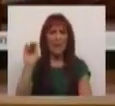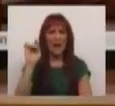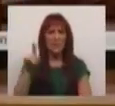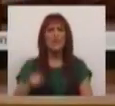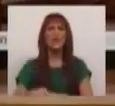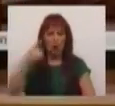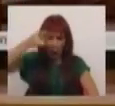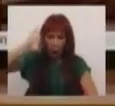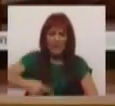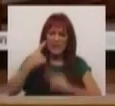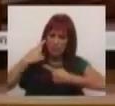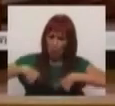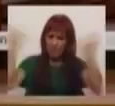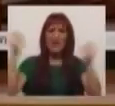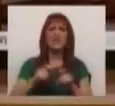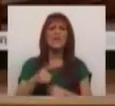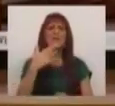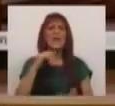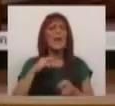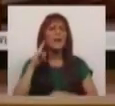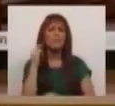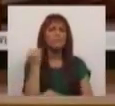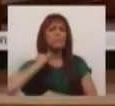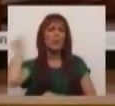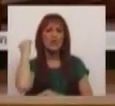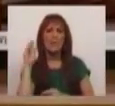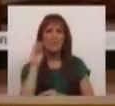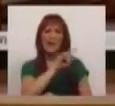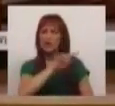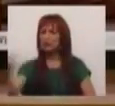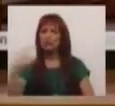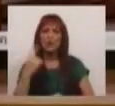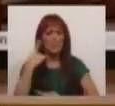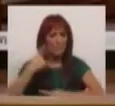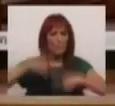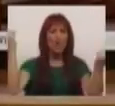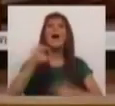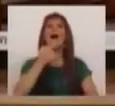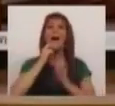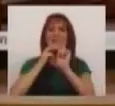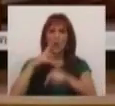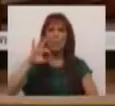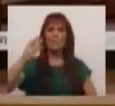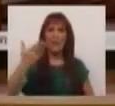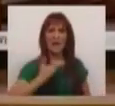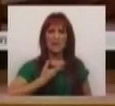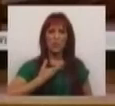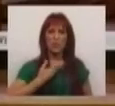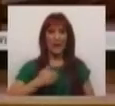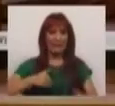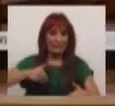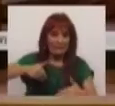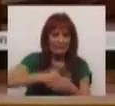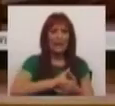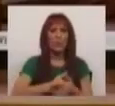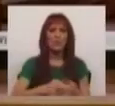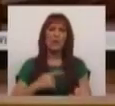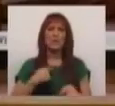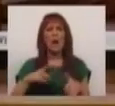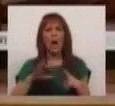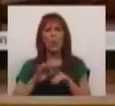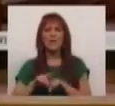e que obriga à divulgação dos grandes credores em incumprimento em todos os bancos, para só então o PSD, em cima da hora, decidir vir